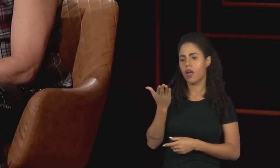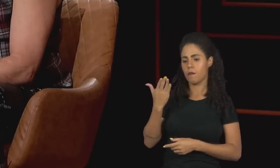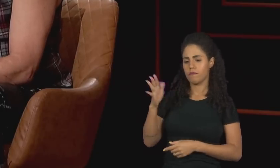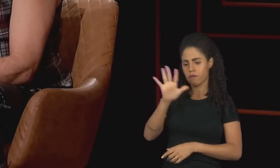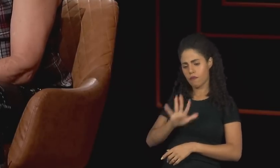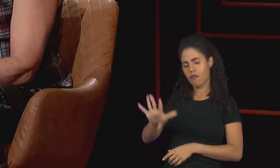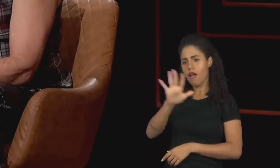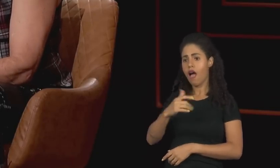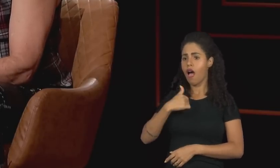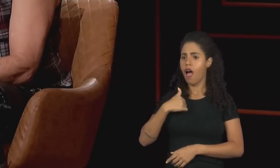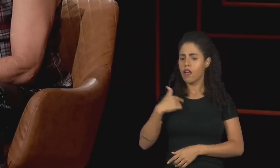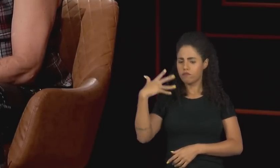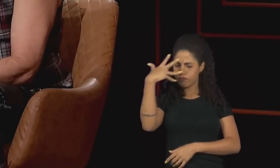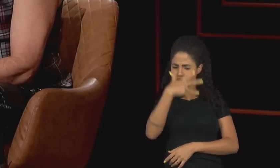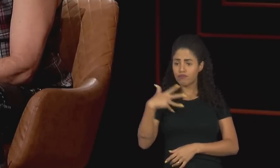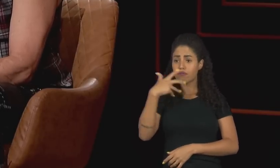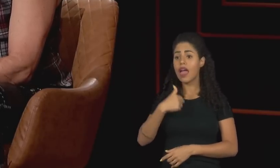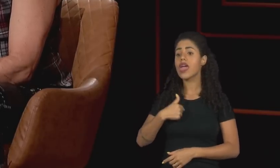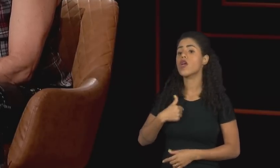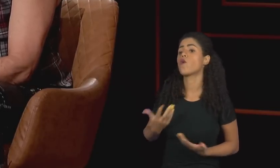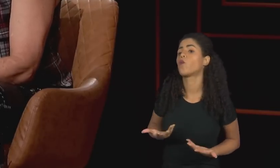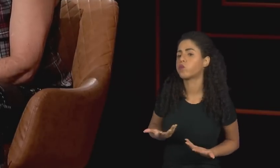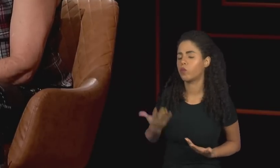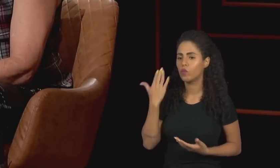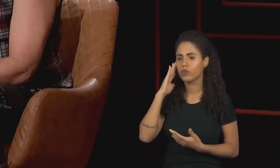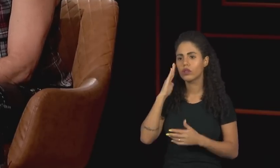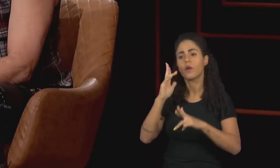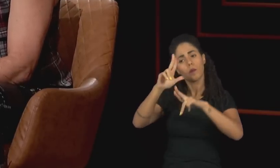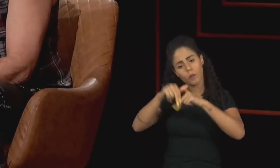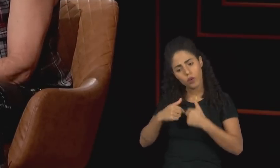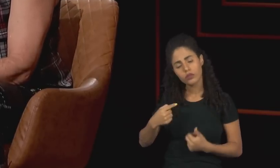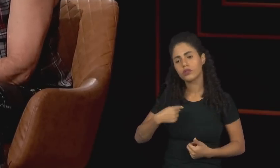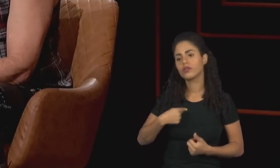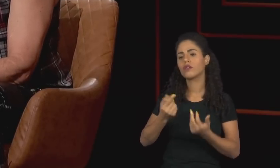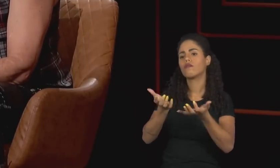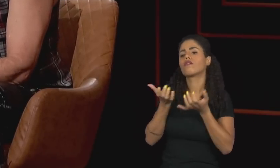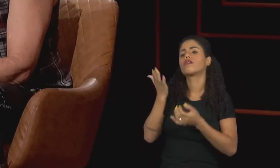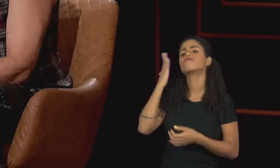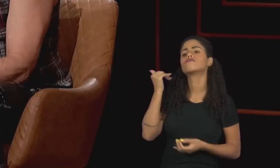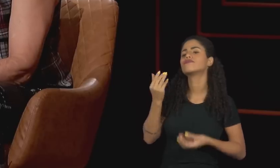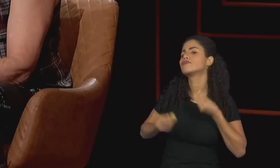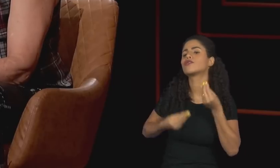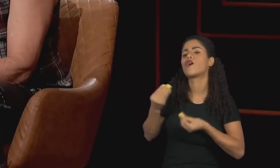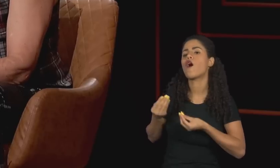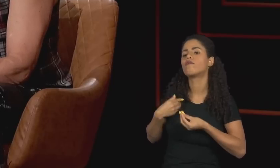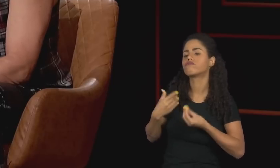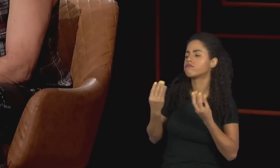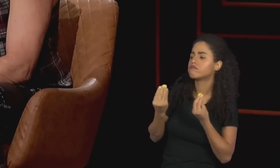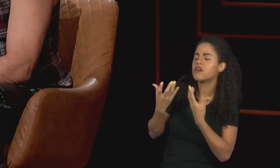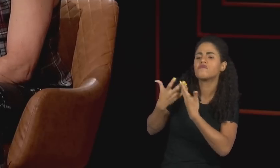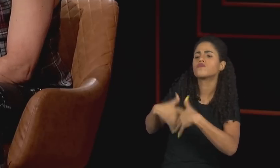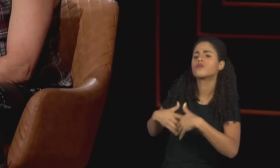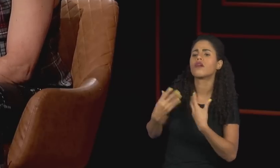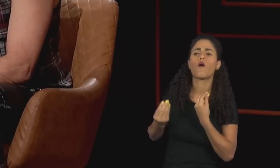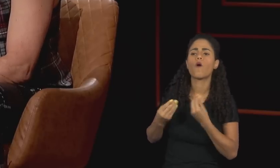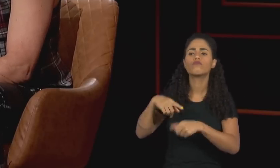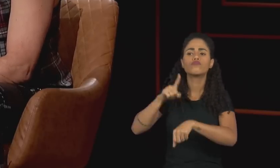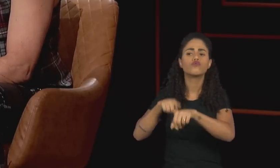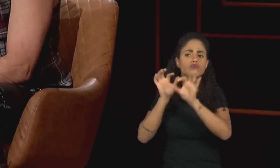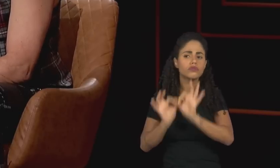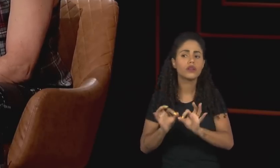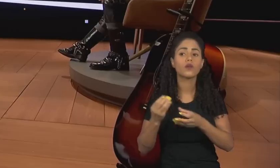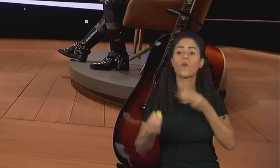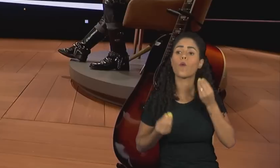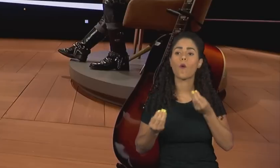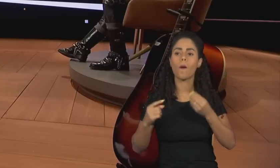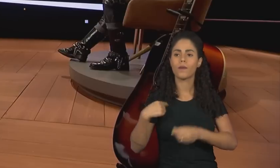imagem, não é a imagem do diretor, é a minha imagem. Então eu quero saber como vai ficar o negócio, do melhor jeito possível.